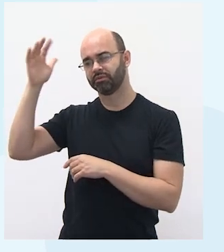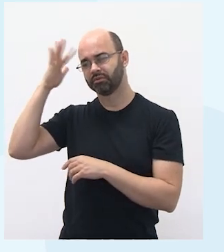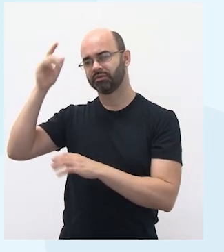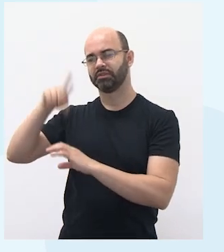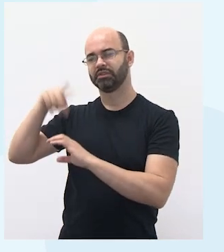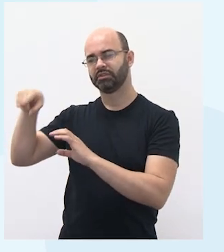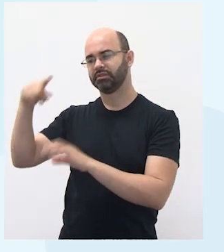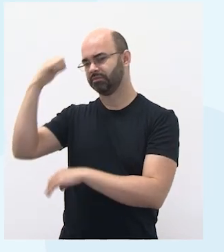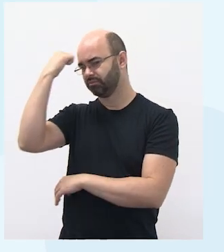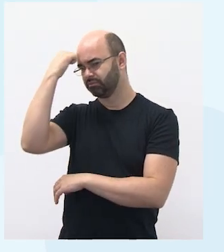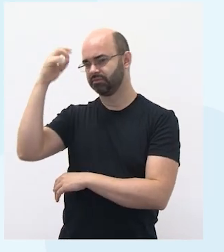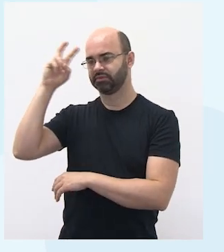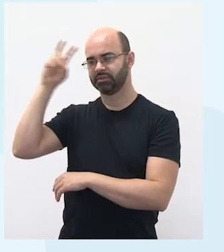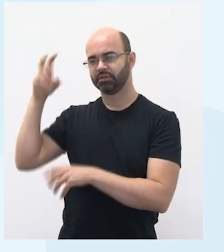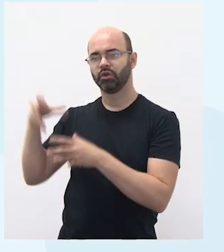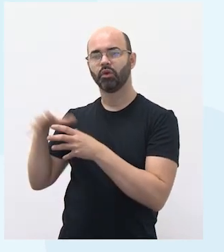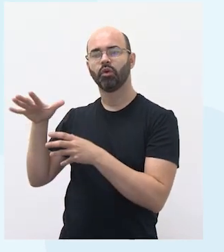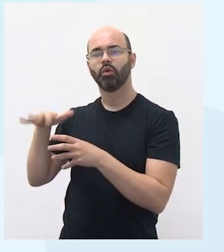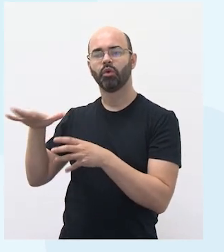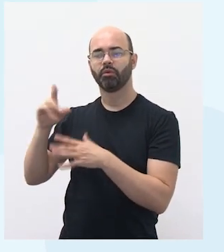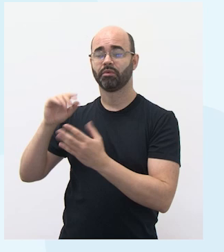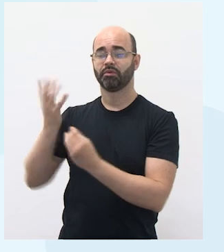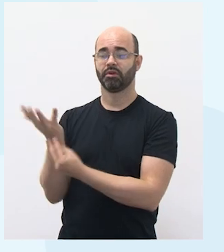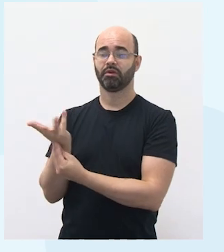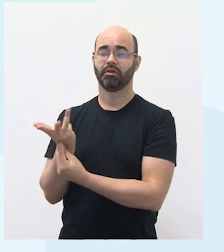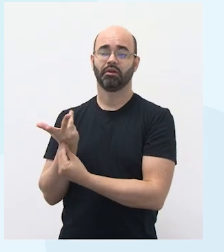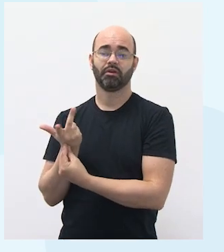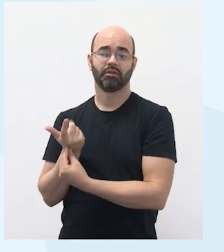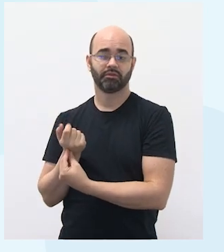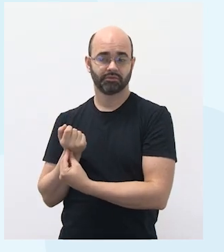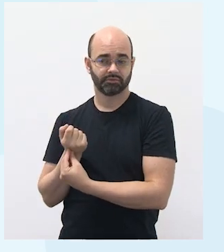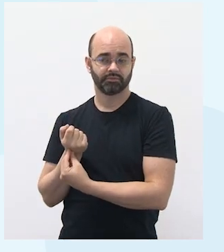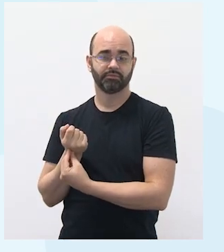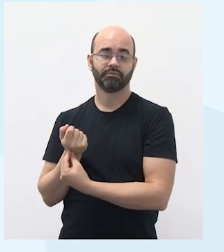cientistas, intelectuais, artistas, na